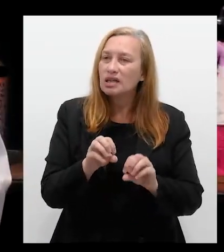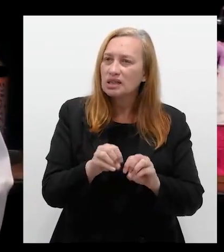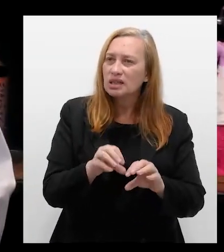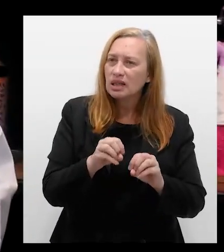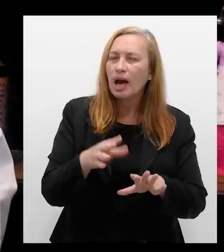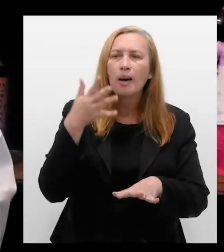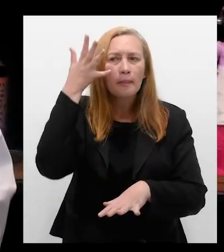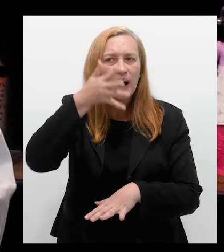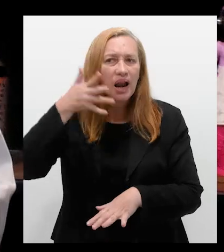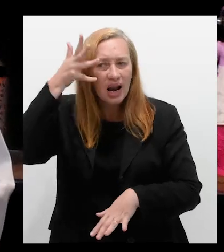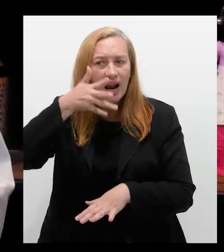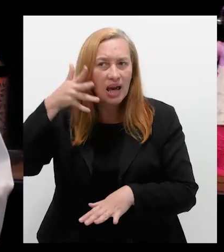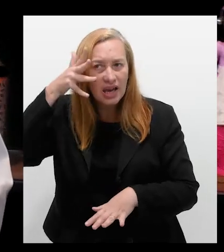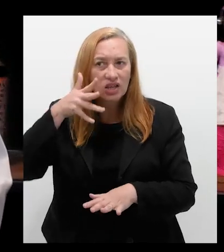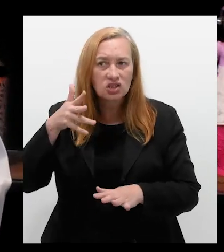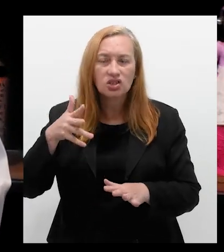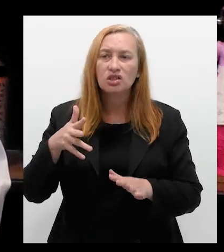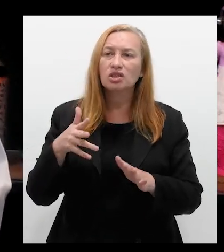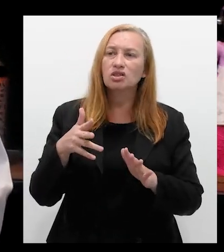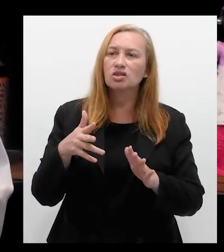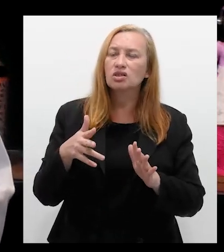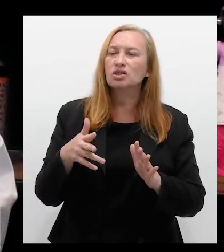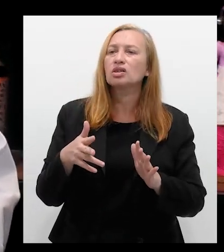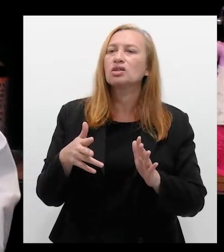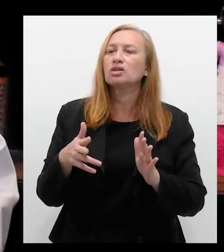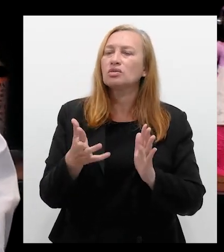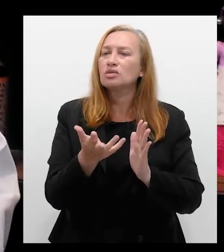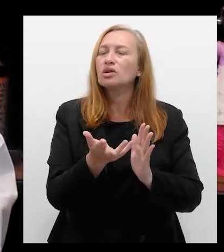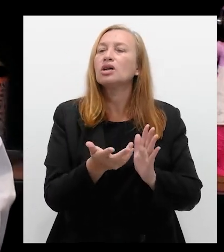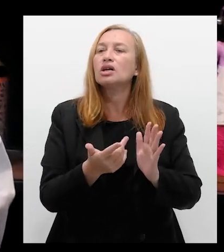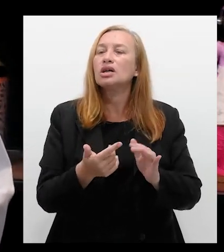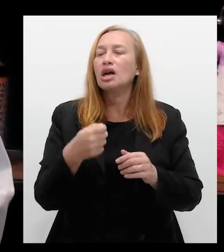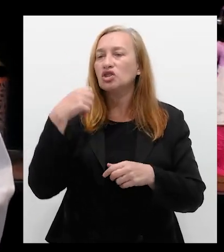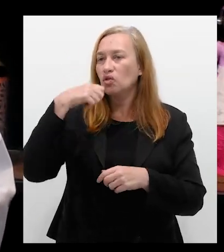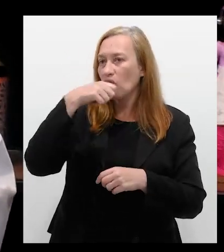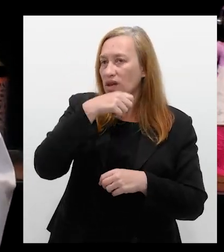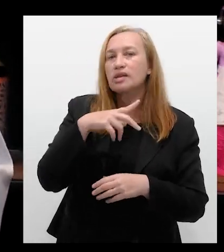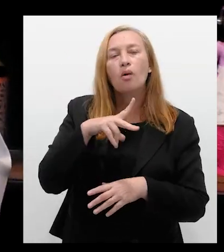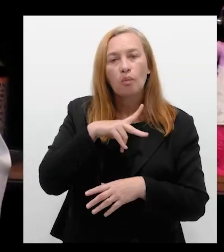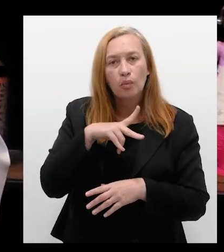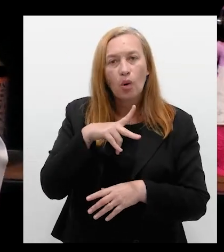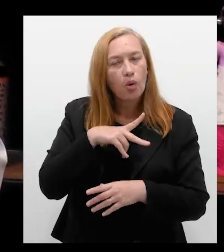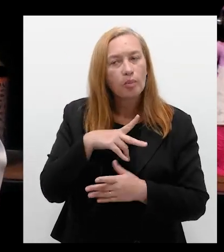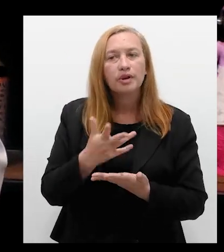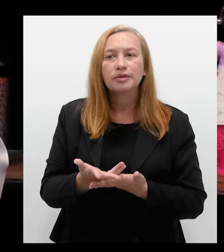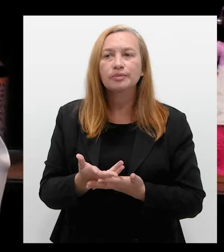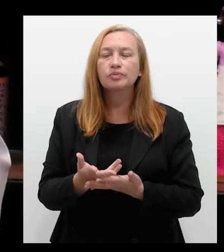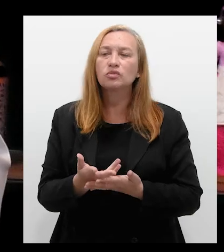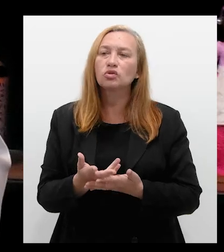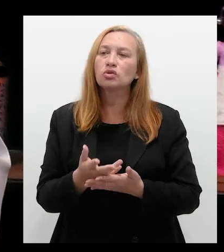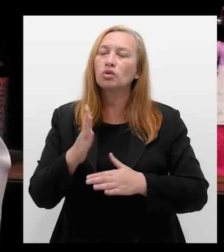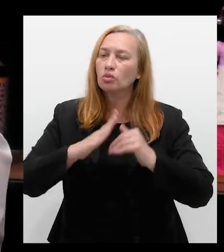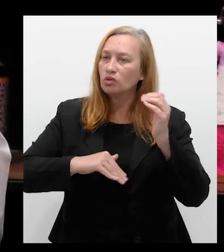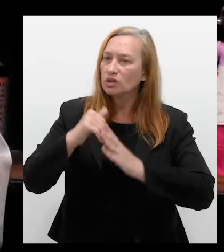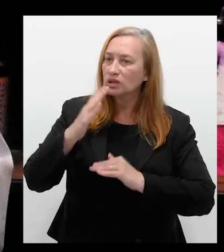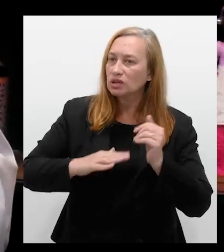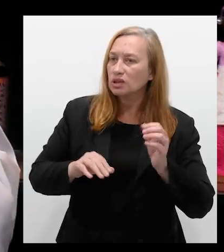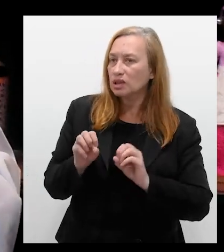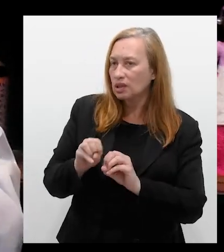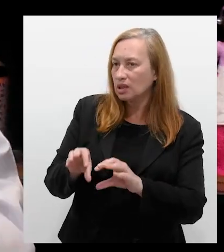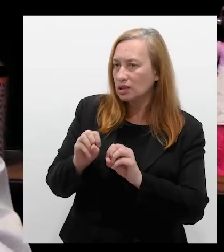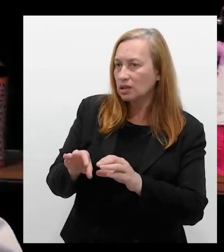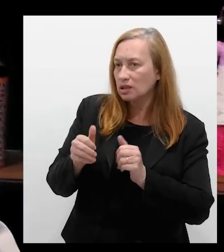oral, palestras, né, lúdicas para ensinar e a própria escovação em loco, né, onde os profissionais